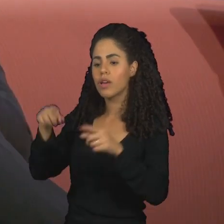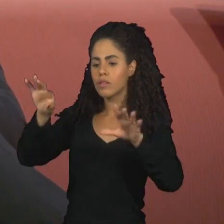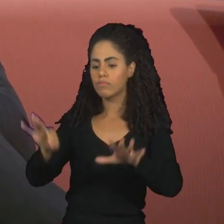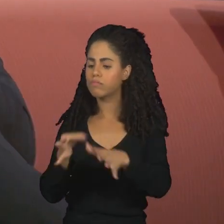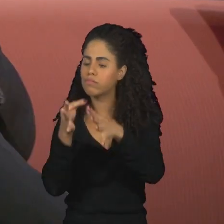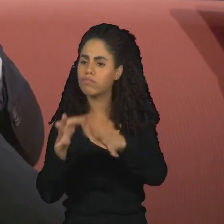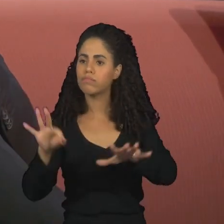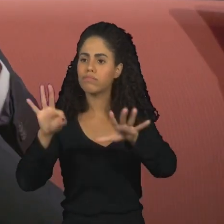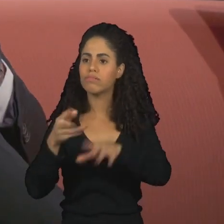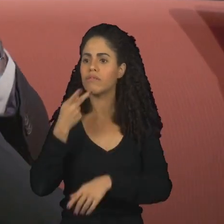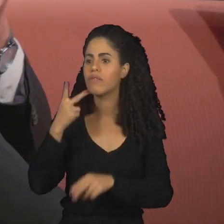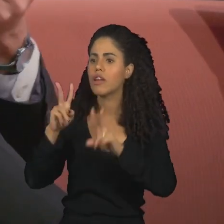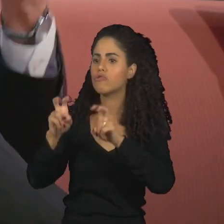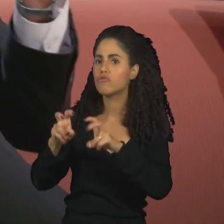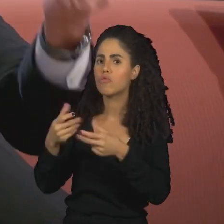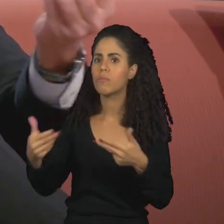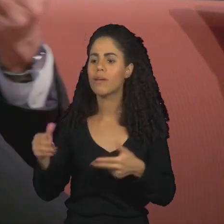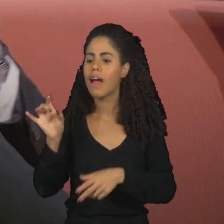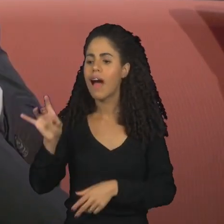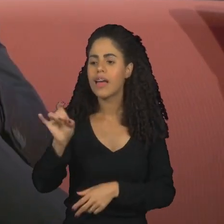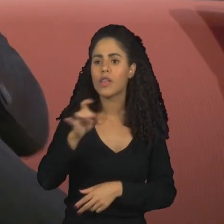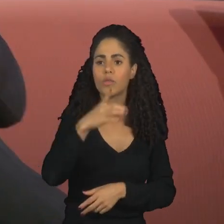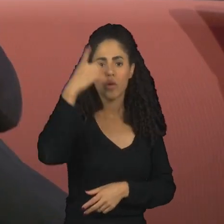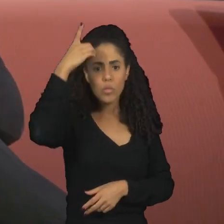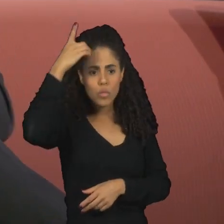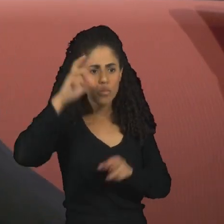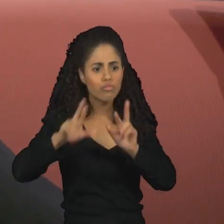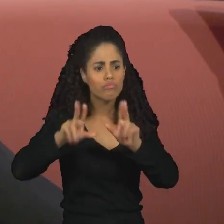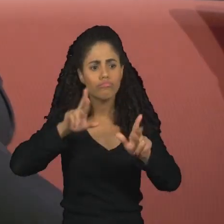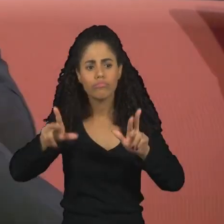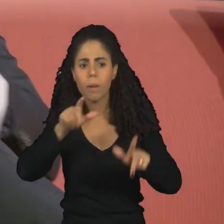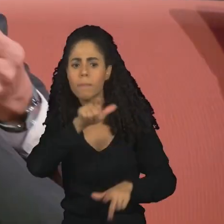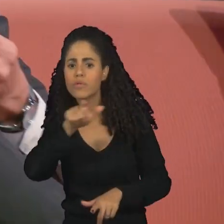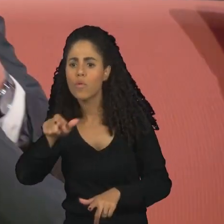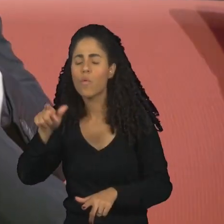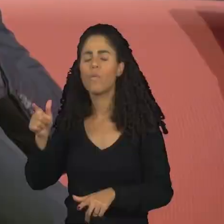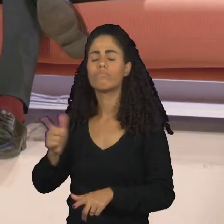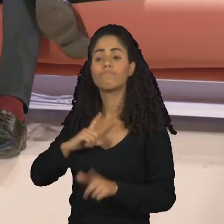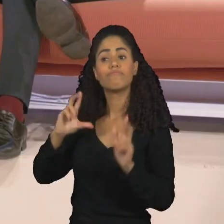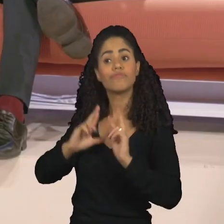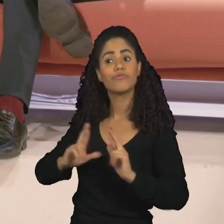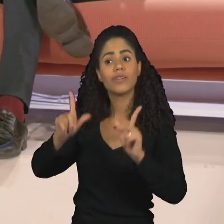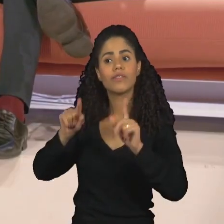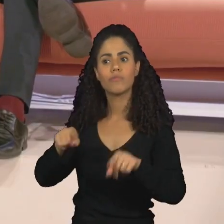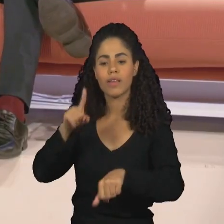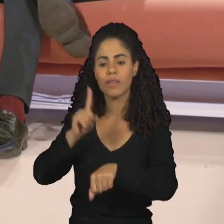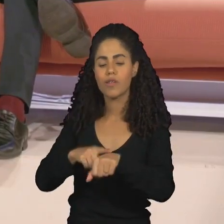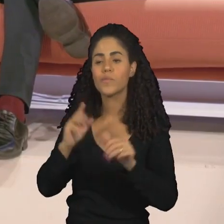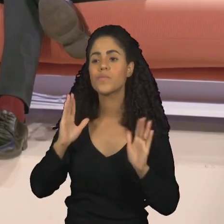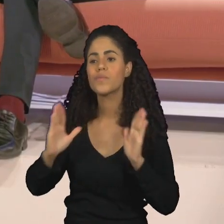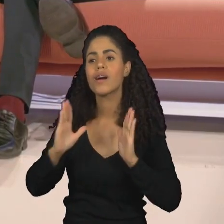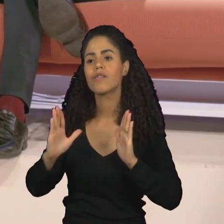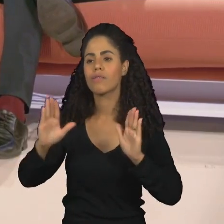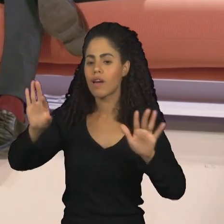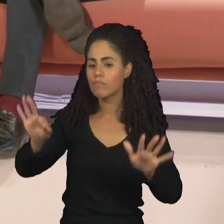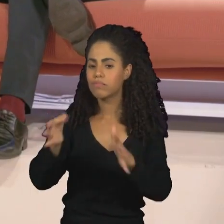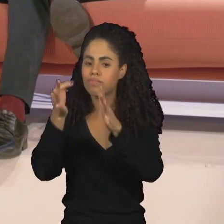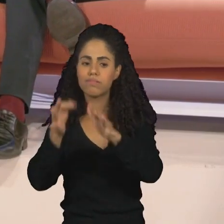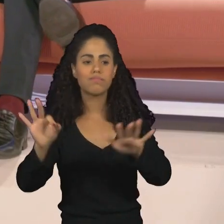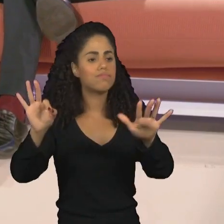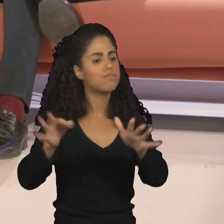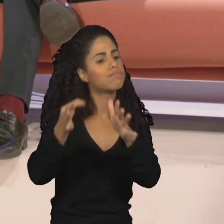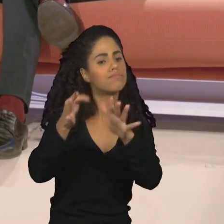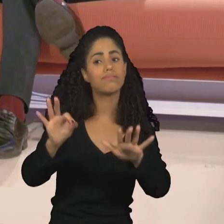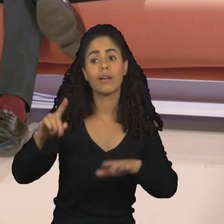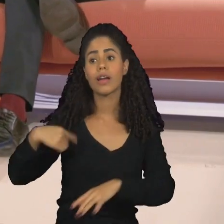fala de autonomias, né? Cada um tem um talento, cada um tem um lugar, mas é no momento em que a orquestra se forma